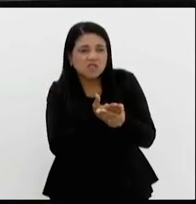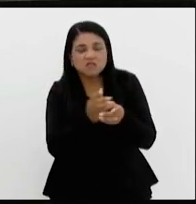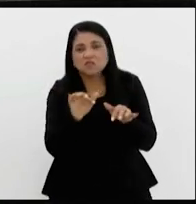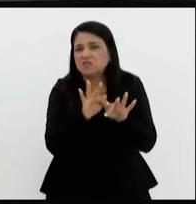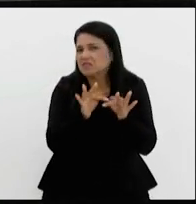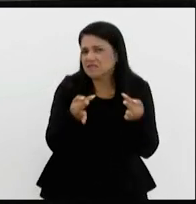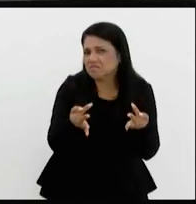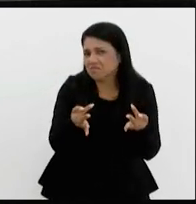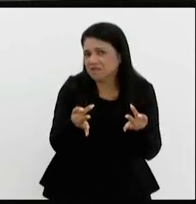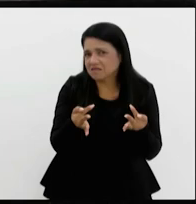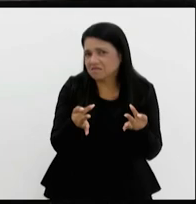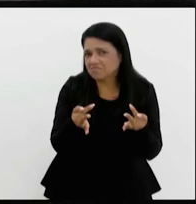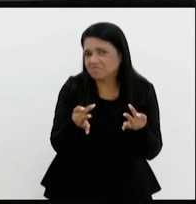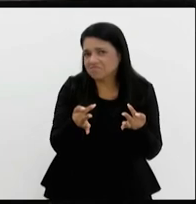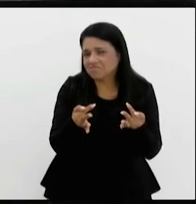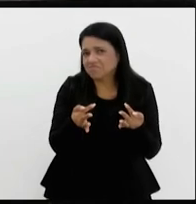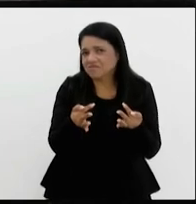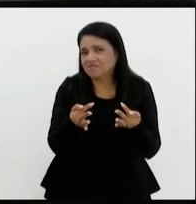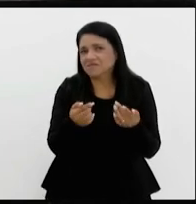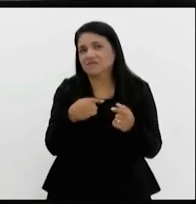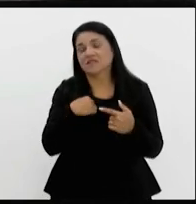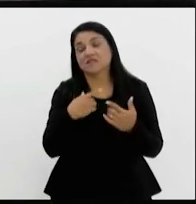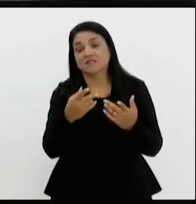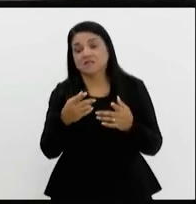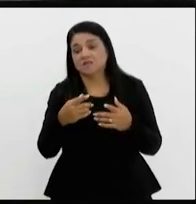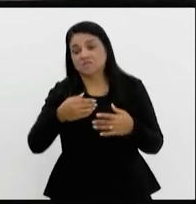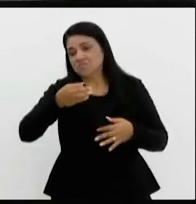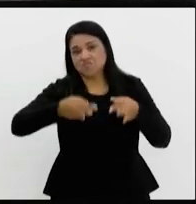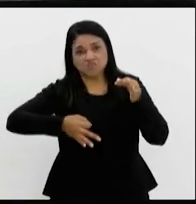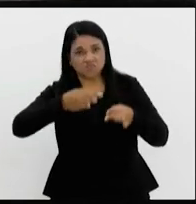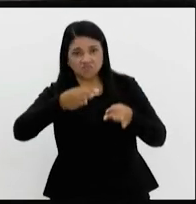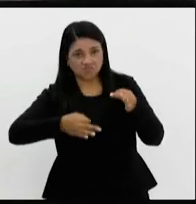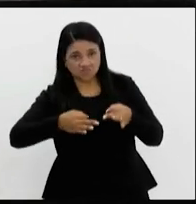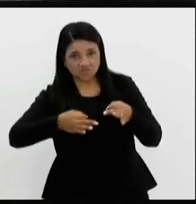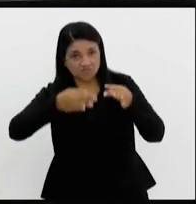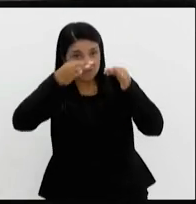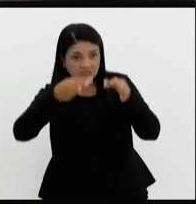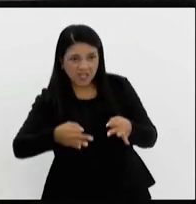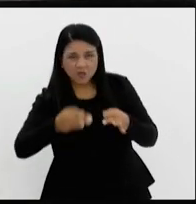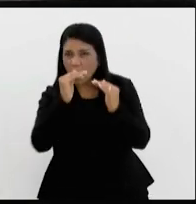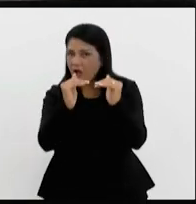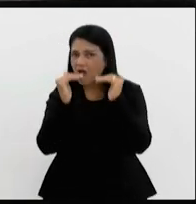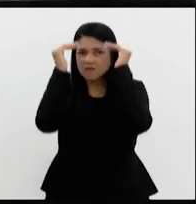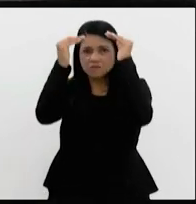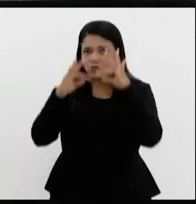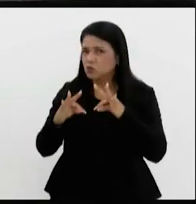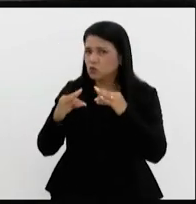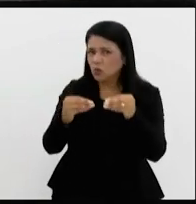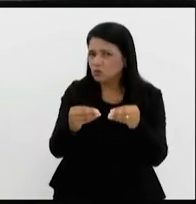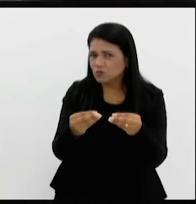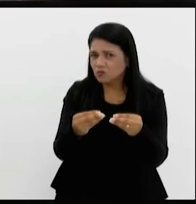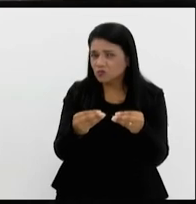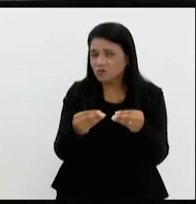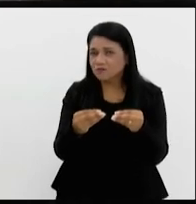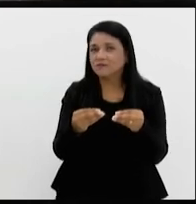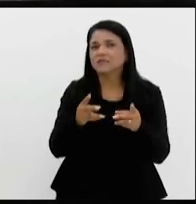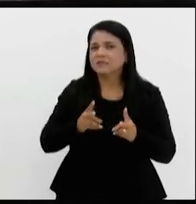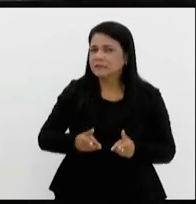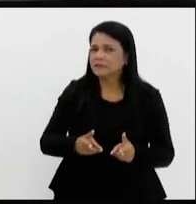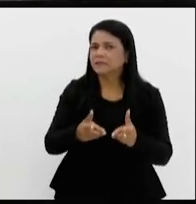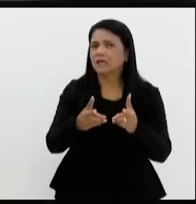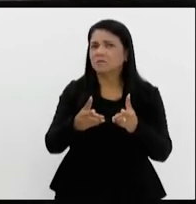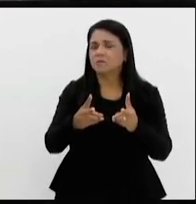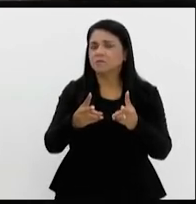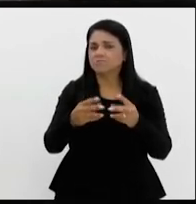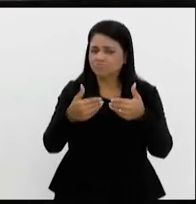Não sejais árbitros indiferentes acima de tudo e de todos. Tende sempre a porta aberta